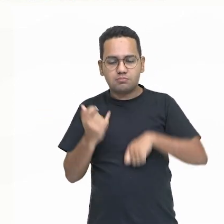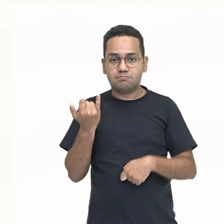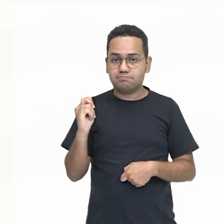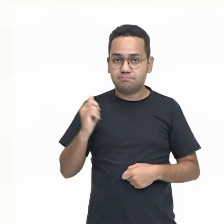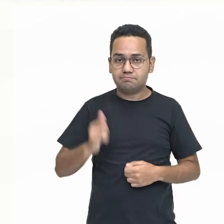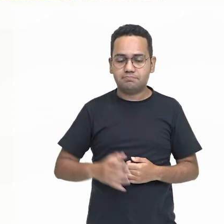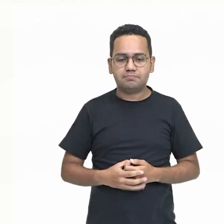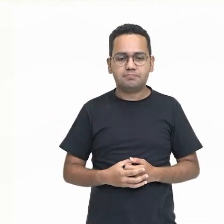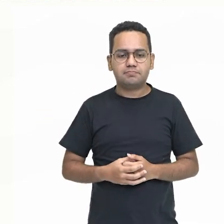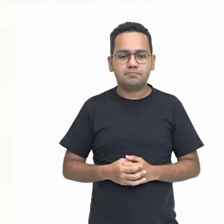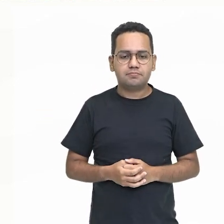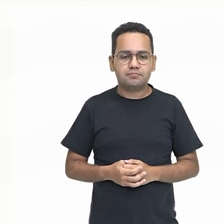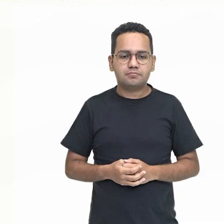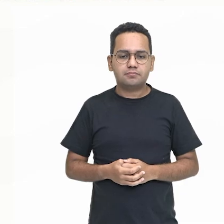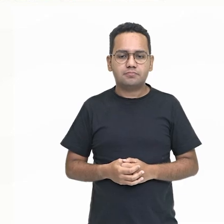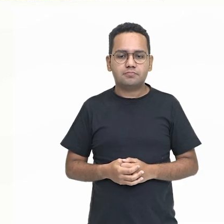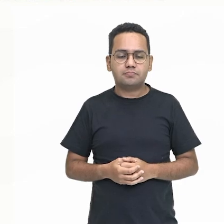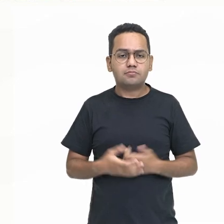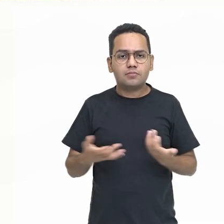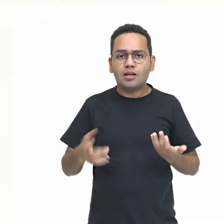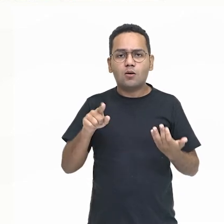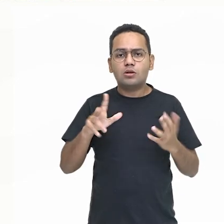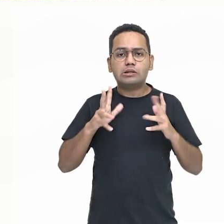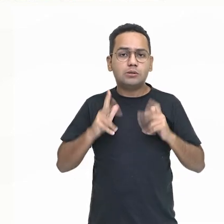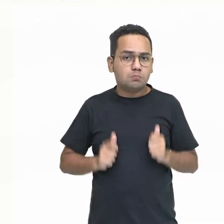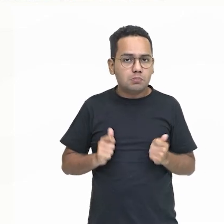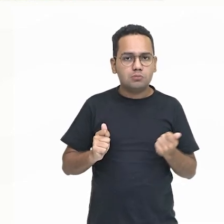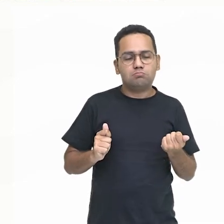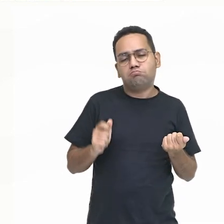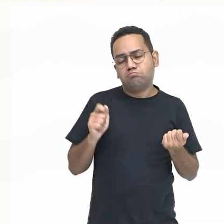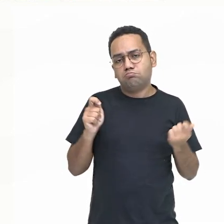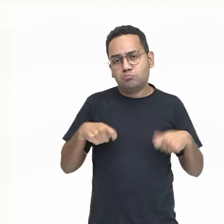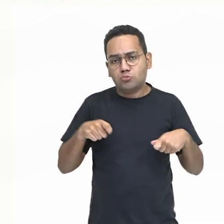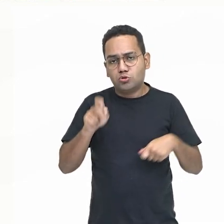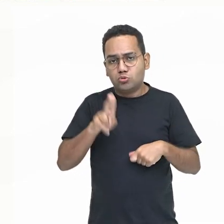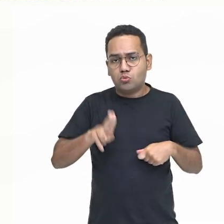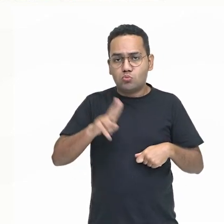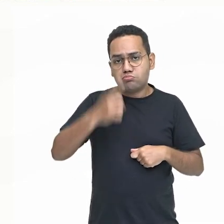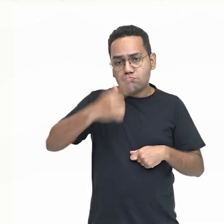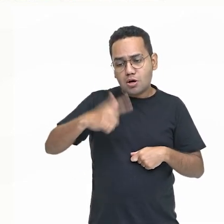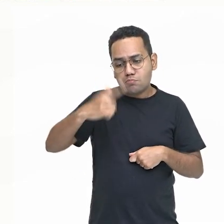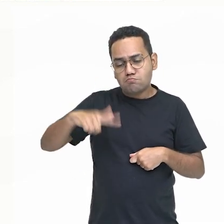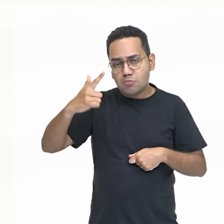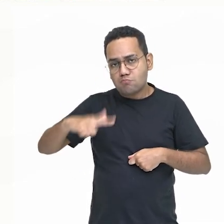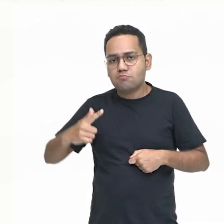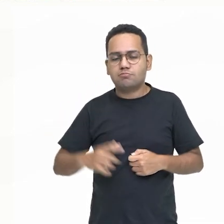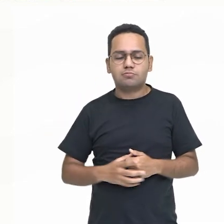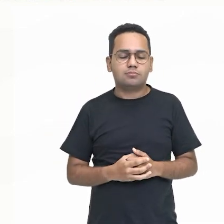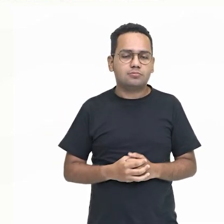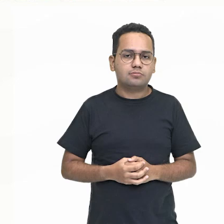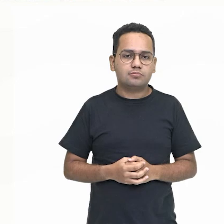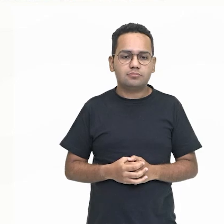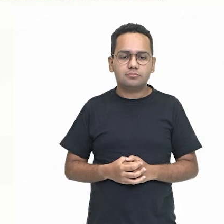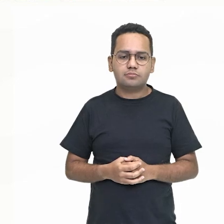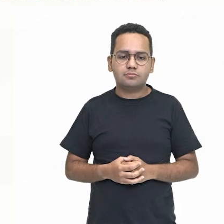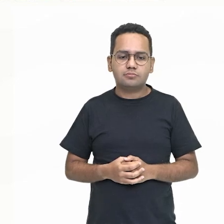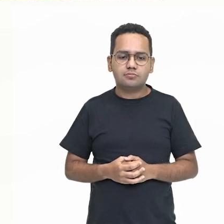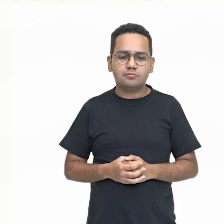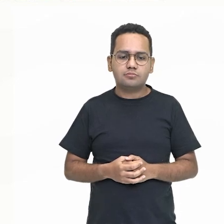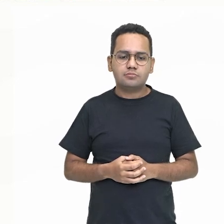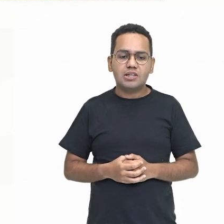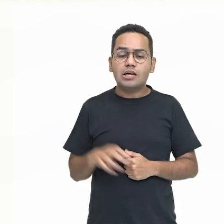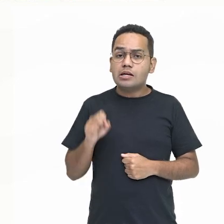energia alternativa, renovável, limpa e sustentável. Toda vez que se falar